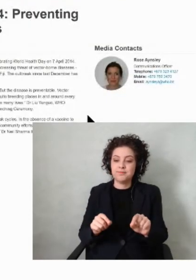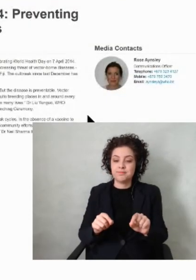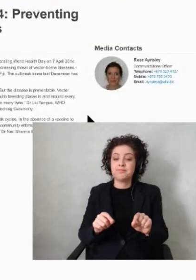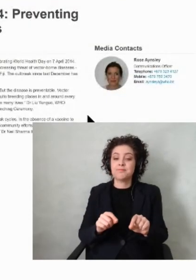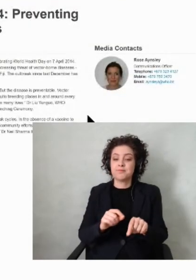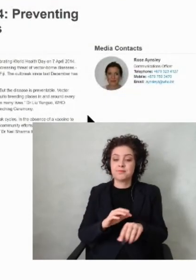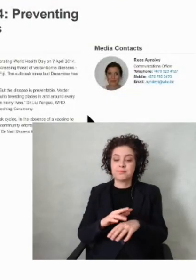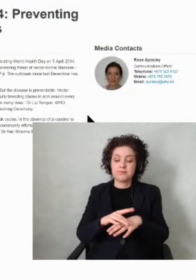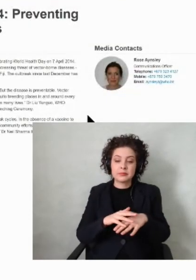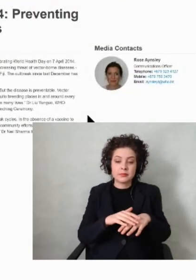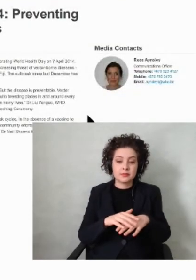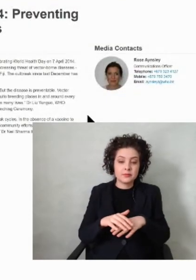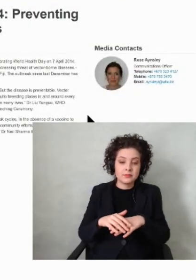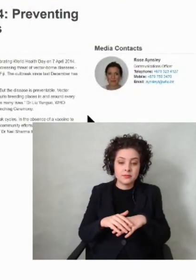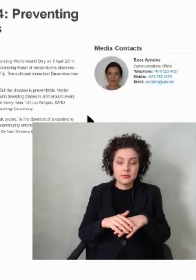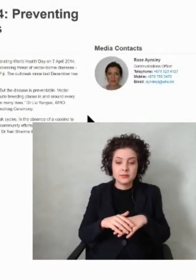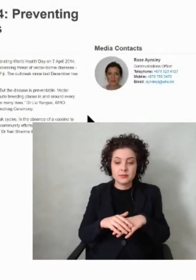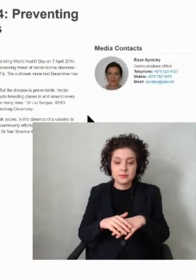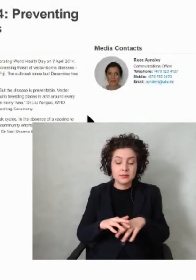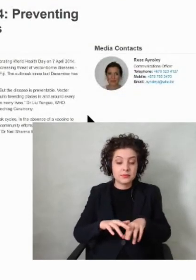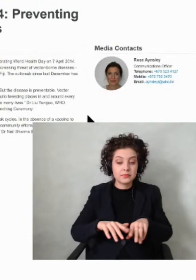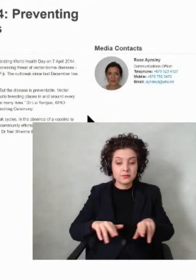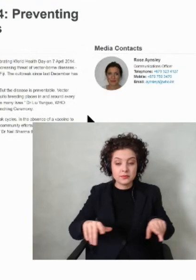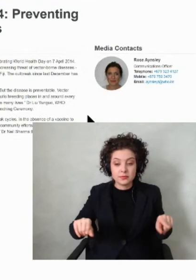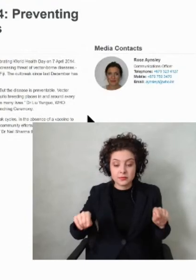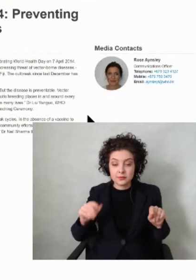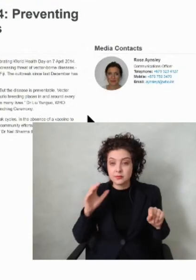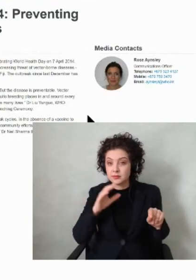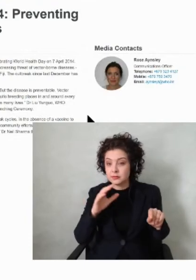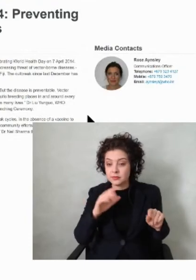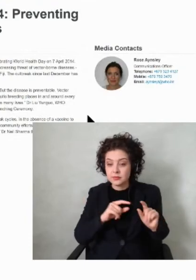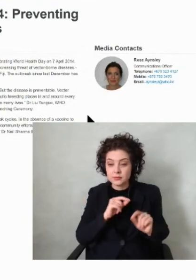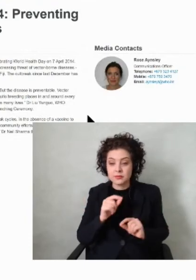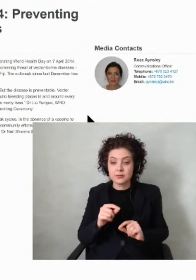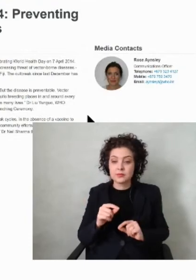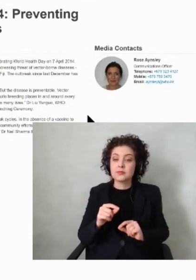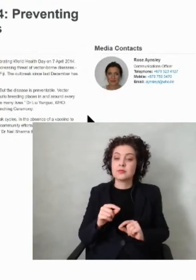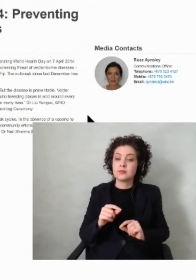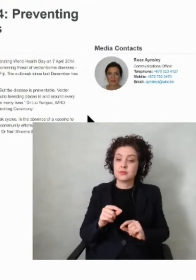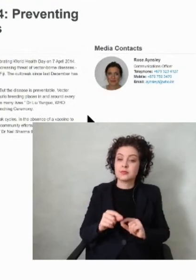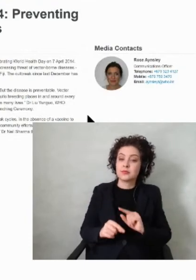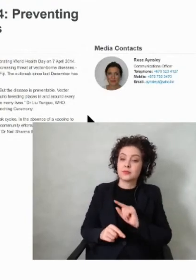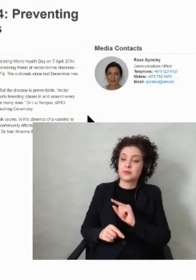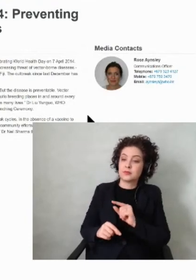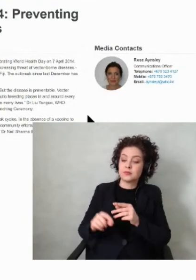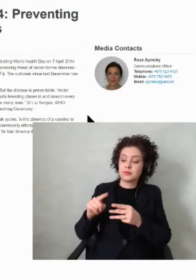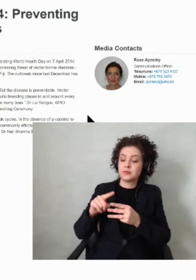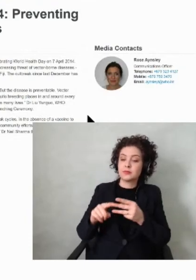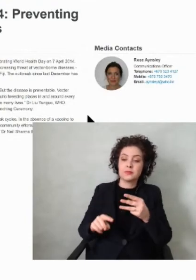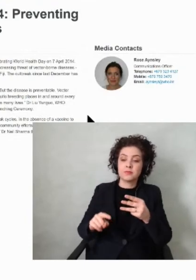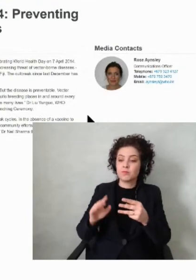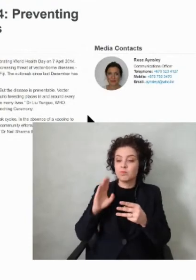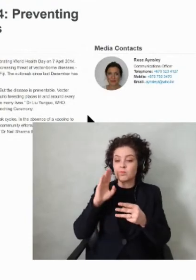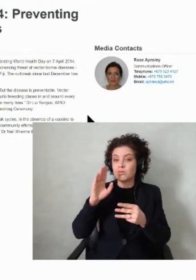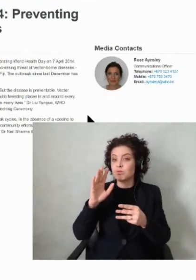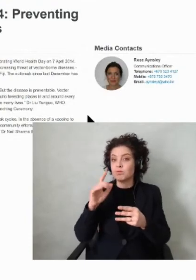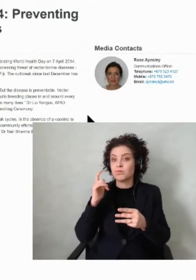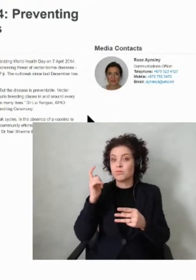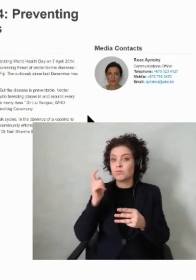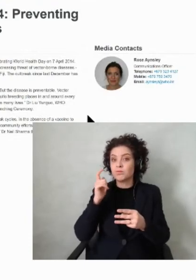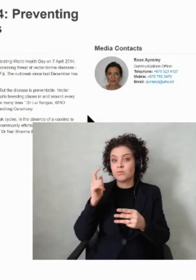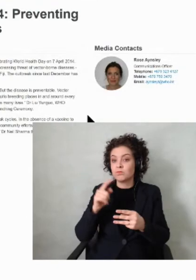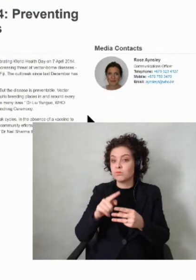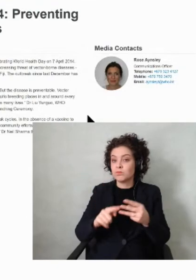emergentes, né? Então, quando a gente fala em patógenos emergentes, nós temos 3 situações muito preocupantes. A primeira delas,